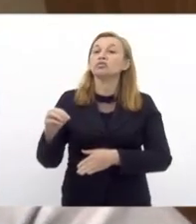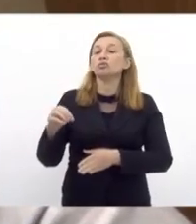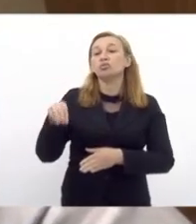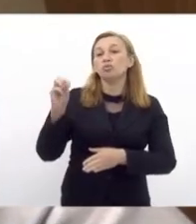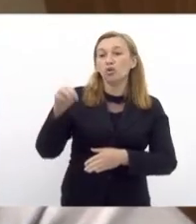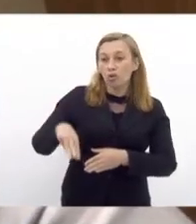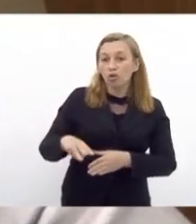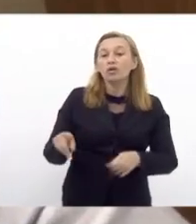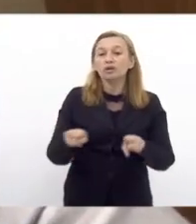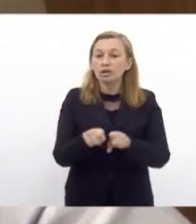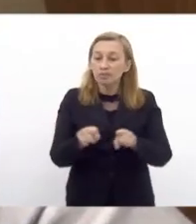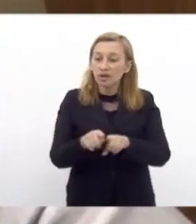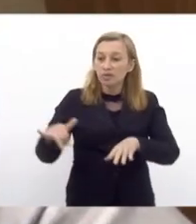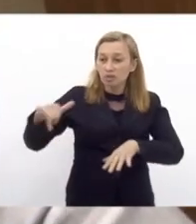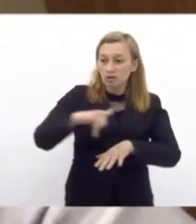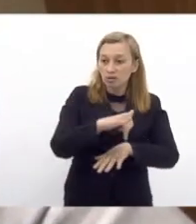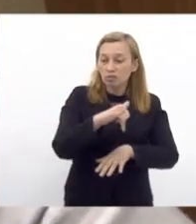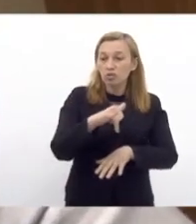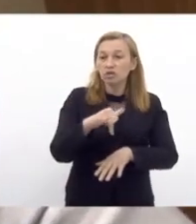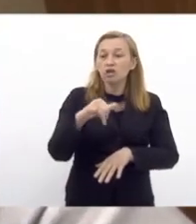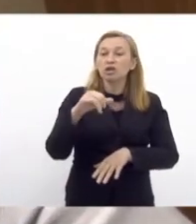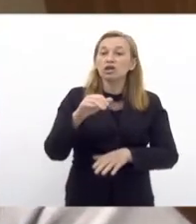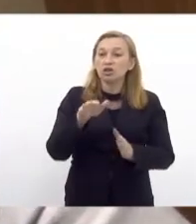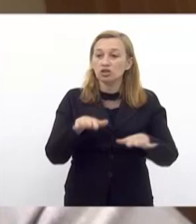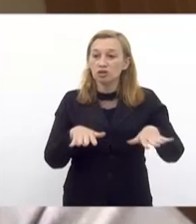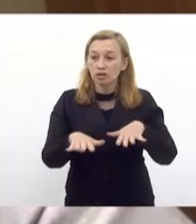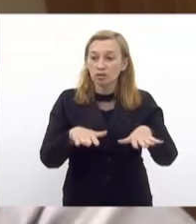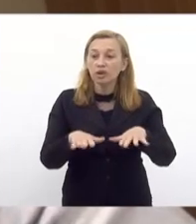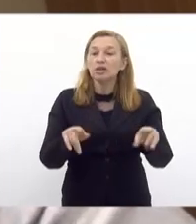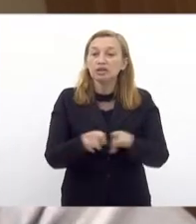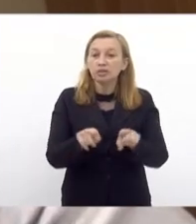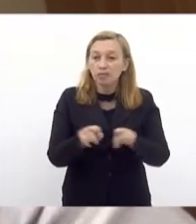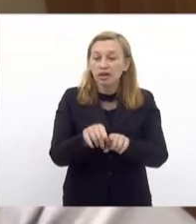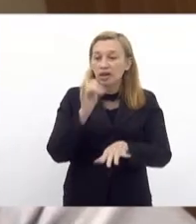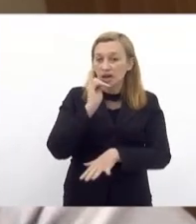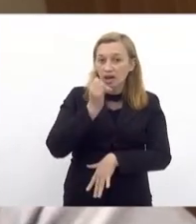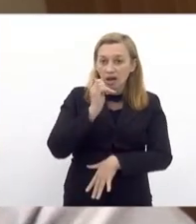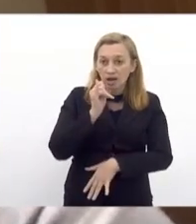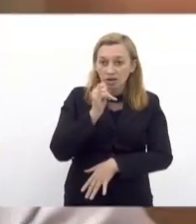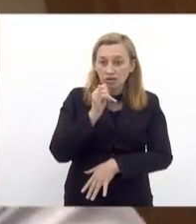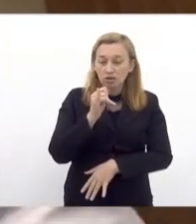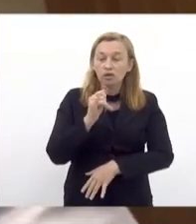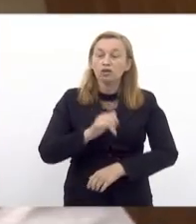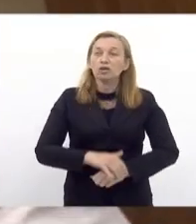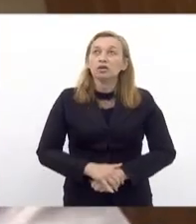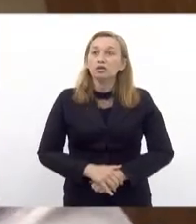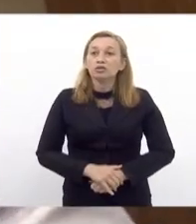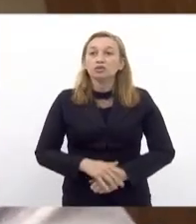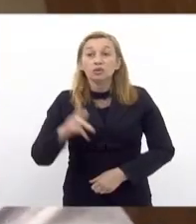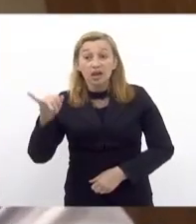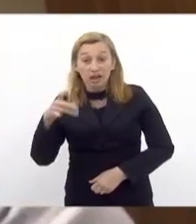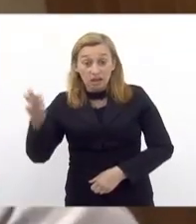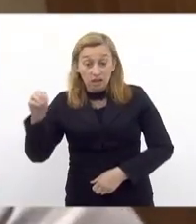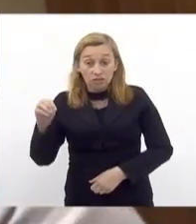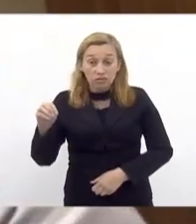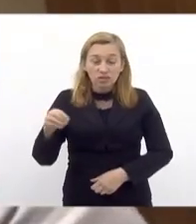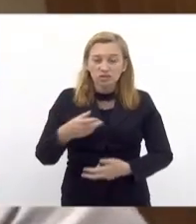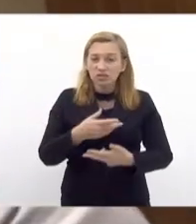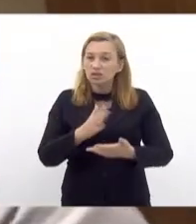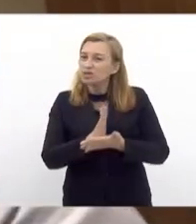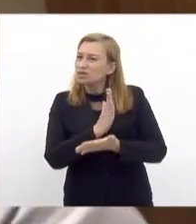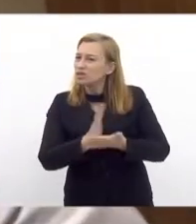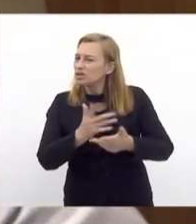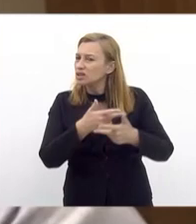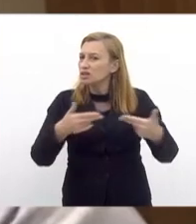ali, que é o aeroporto de Jacarepaguá, que também recebi relatos do CEO do Galeão, que muitas das vezes